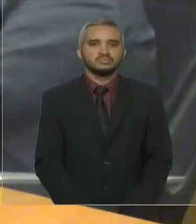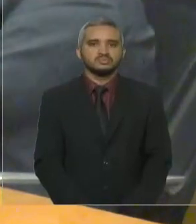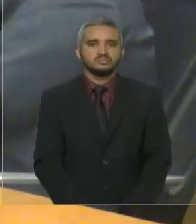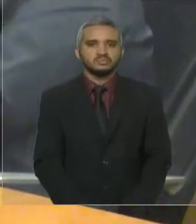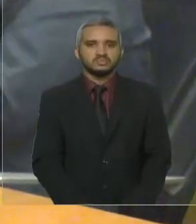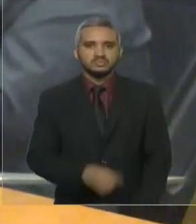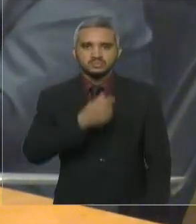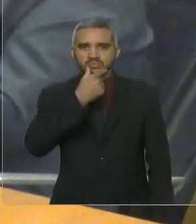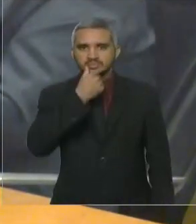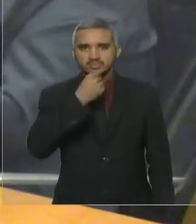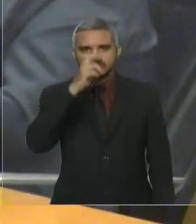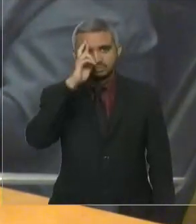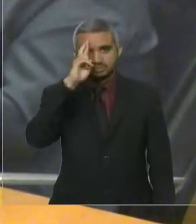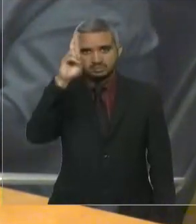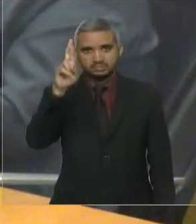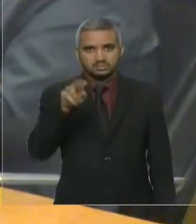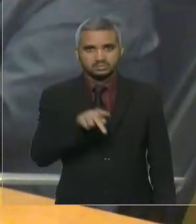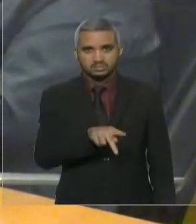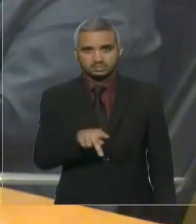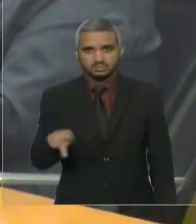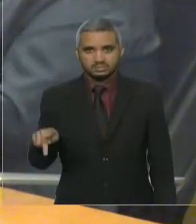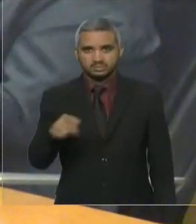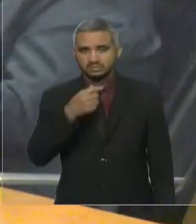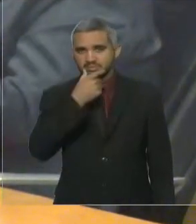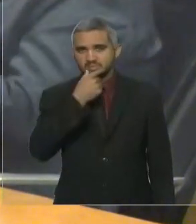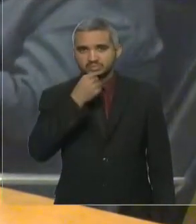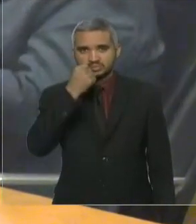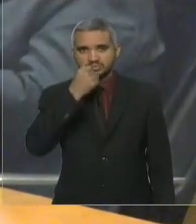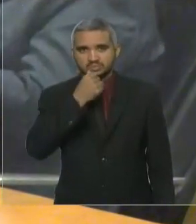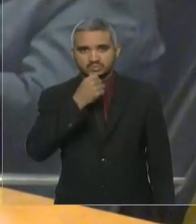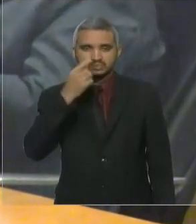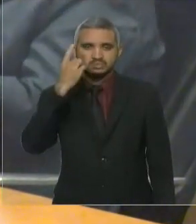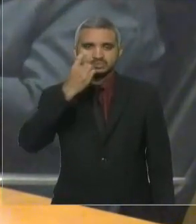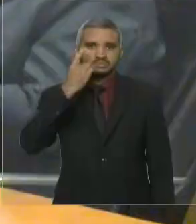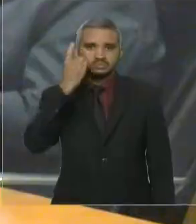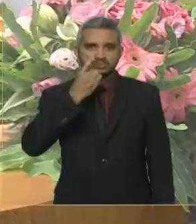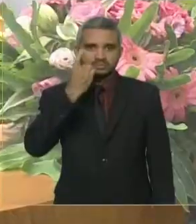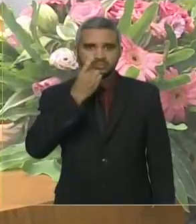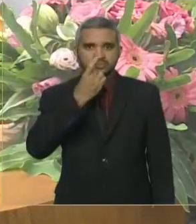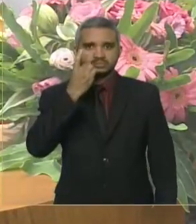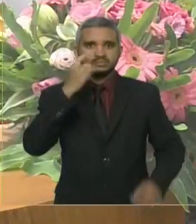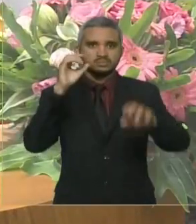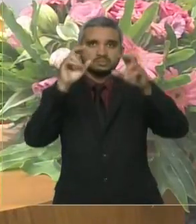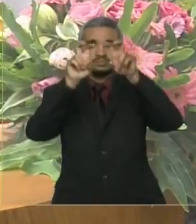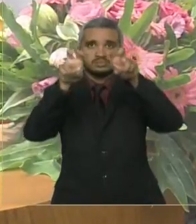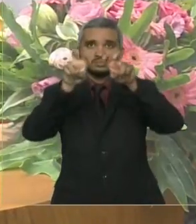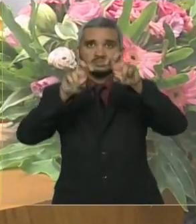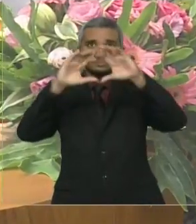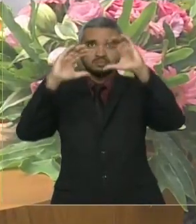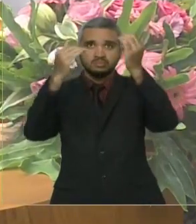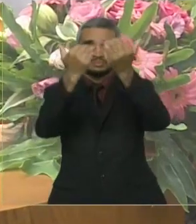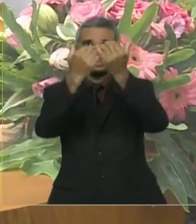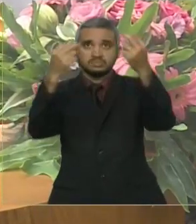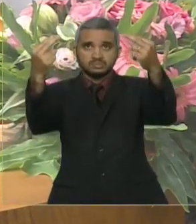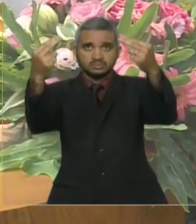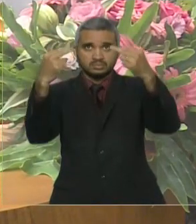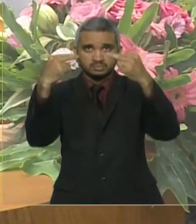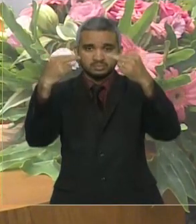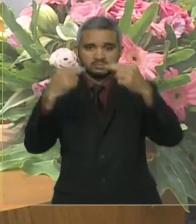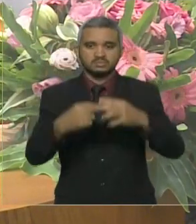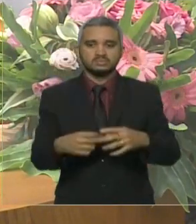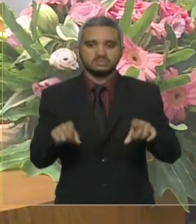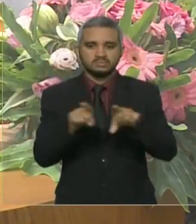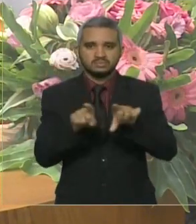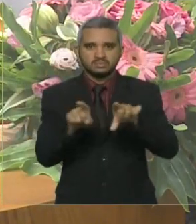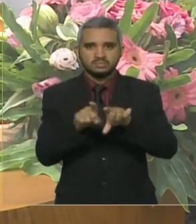Senhor presidente, senhoras e senhores deputados, galeria que nos assiste, todo que nos